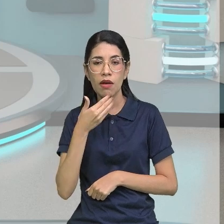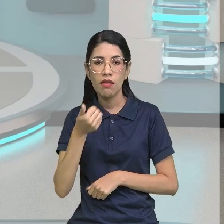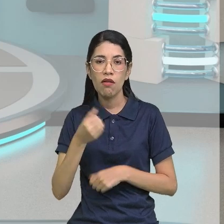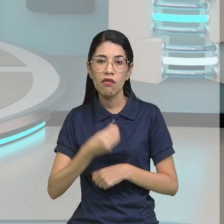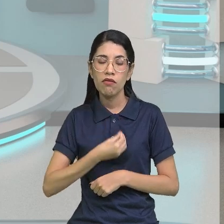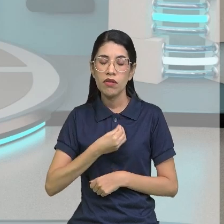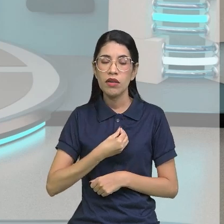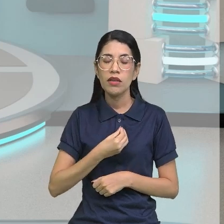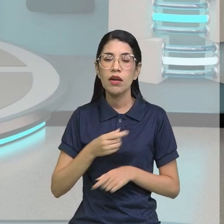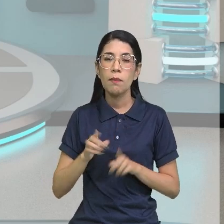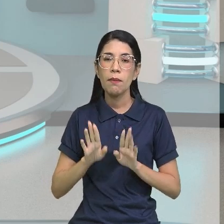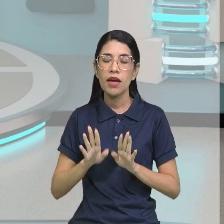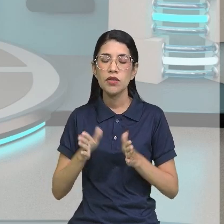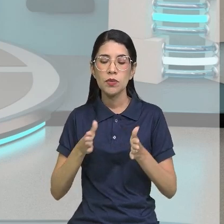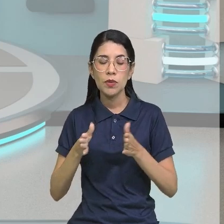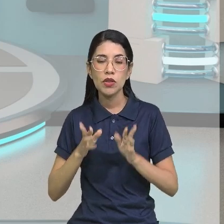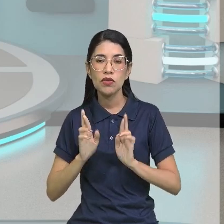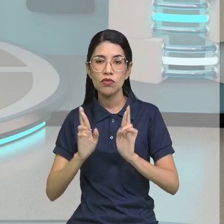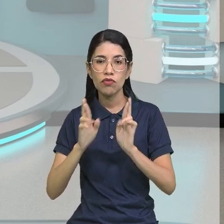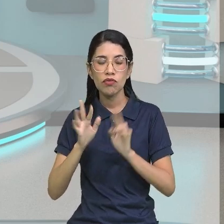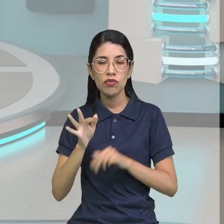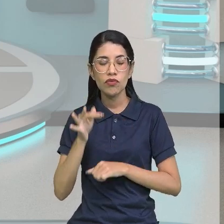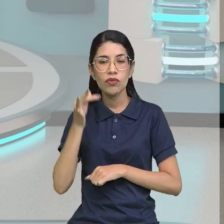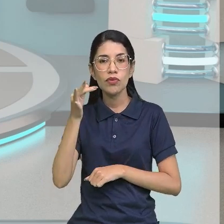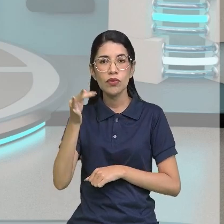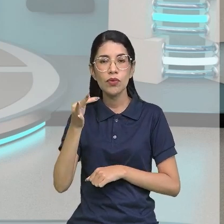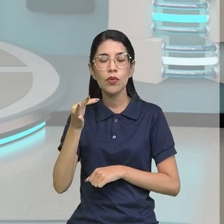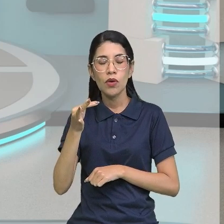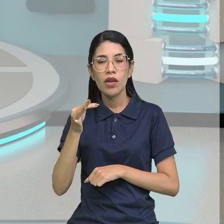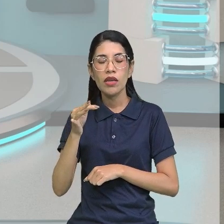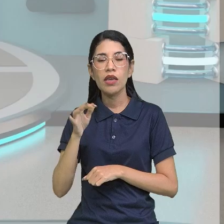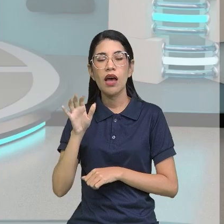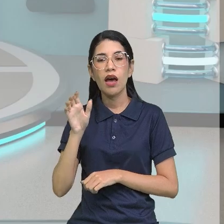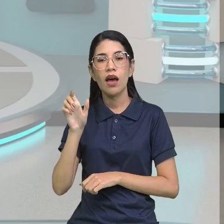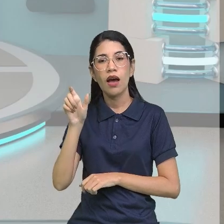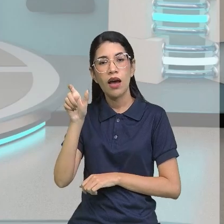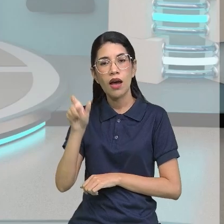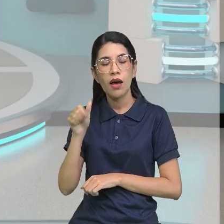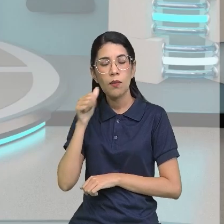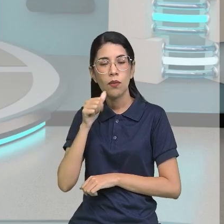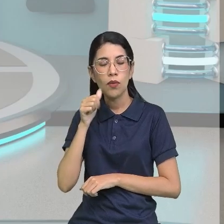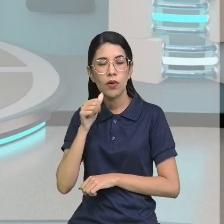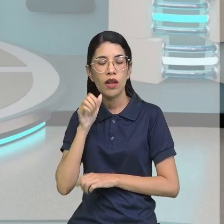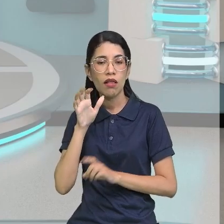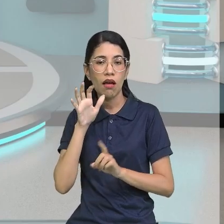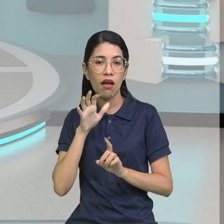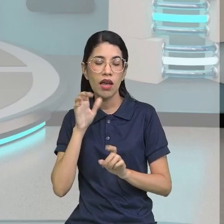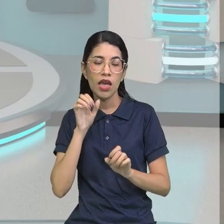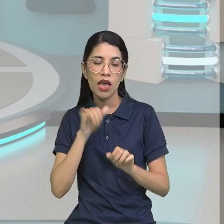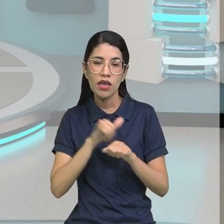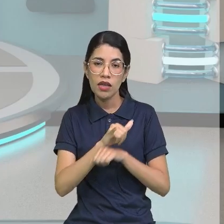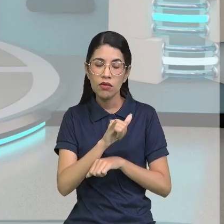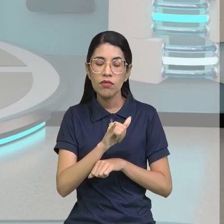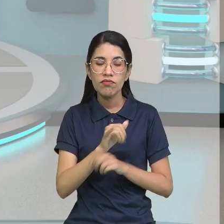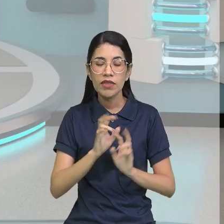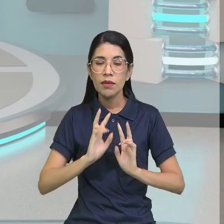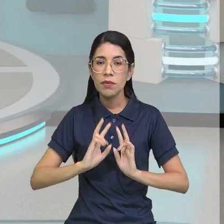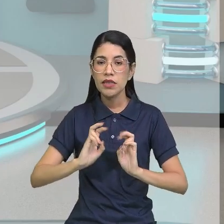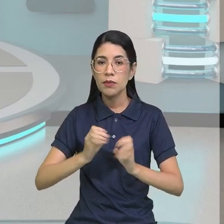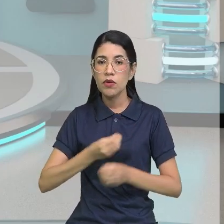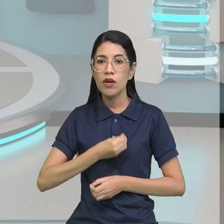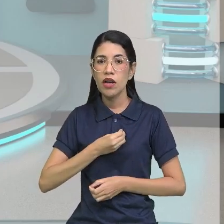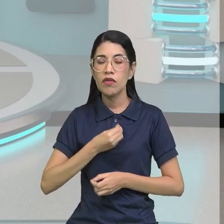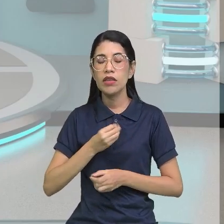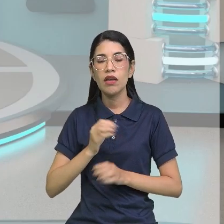esse momento de esperança, de futuro, que veio por meio dessa epifania, em que ela teve a percepção da sua condição, tem o